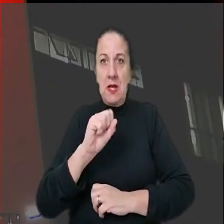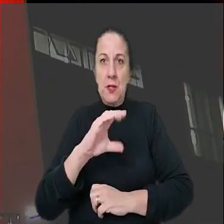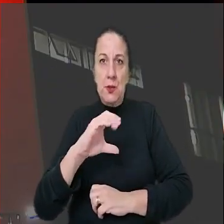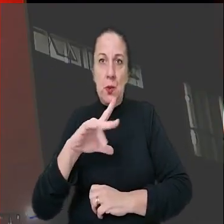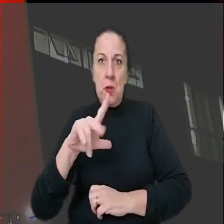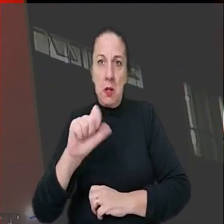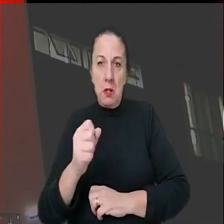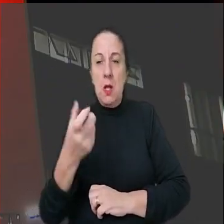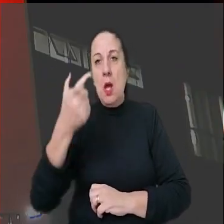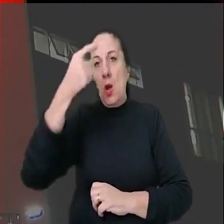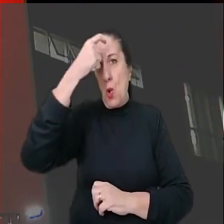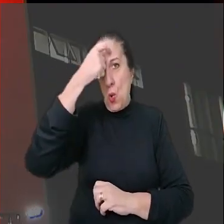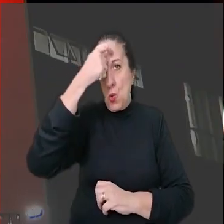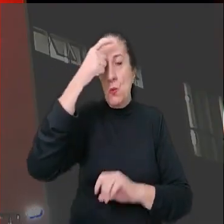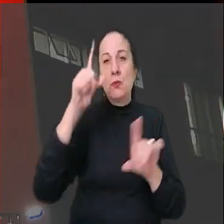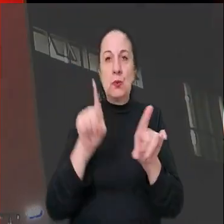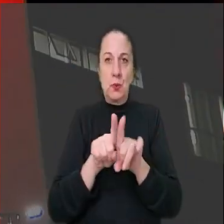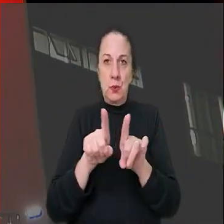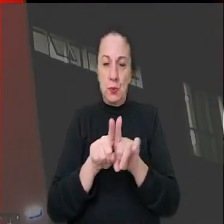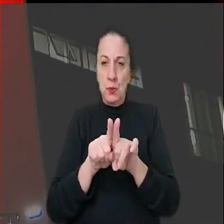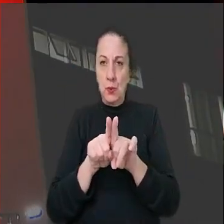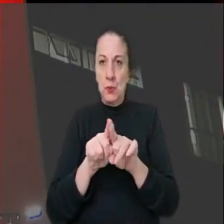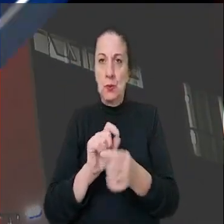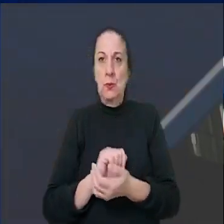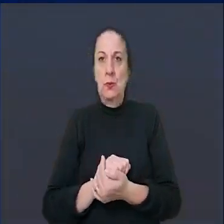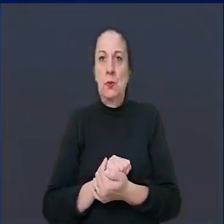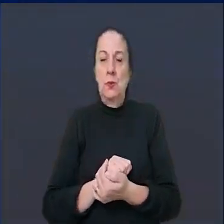Vascular e o Dia Nacional da Consciência Vascular.